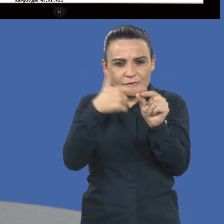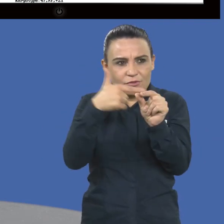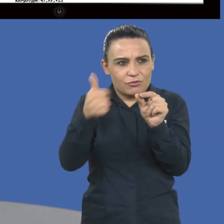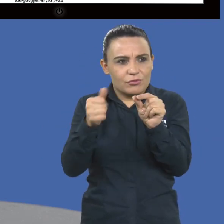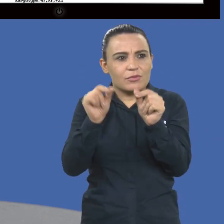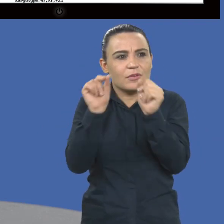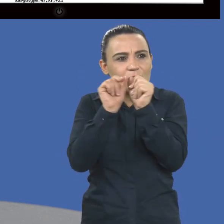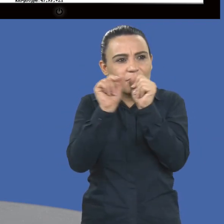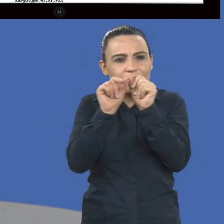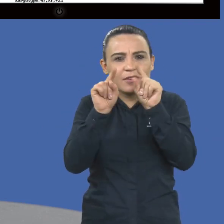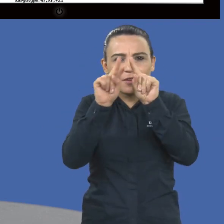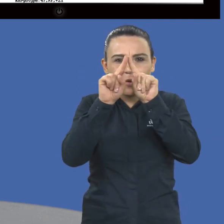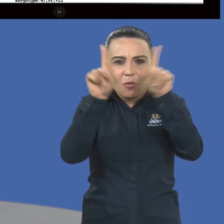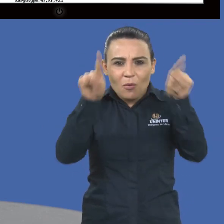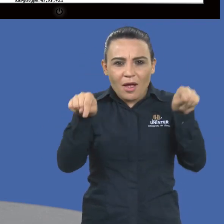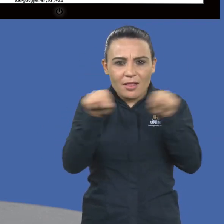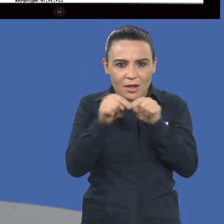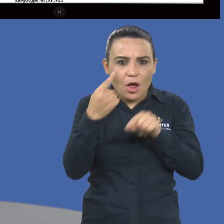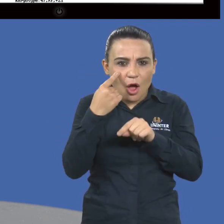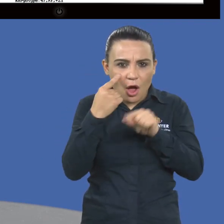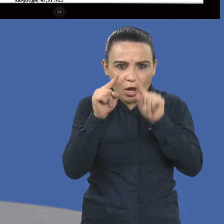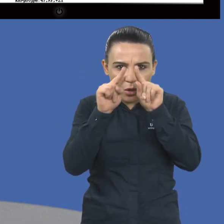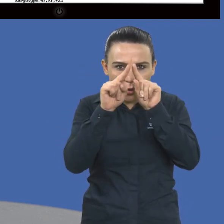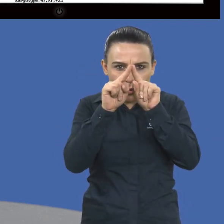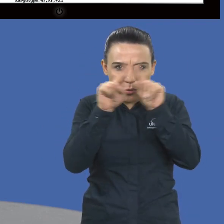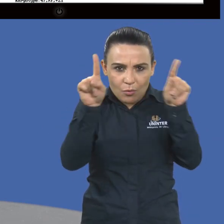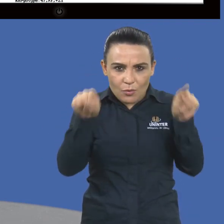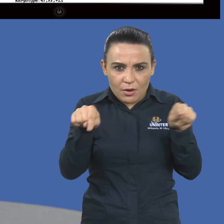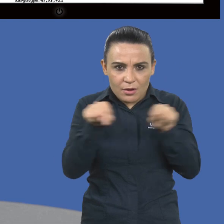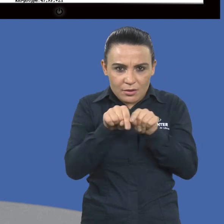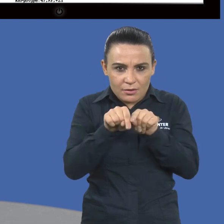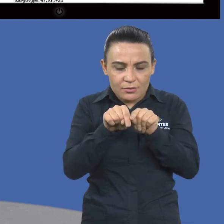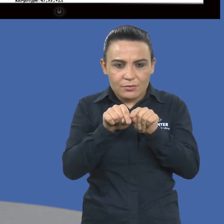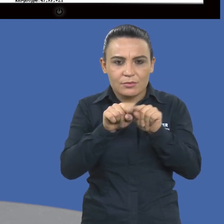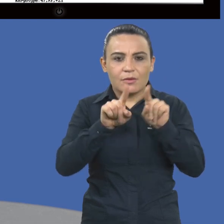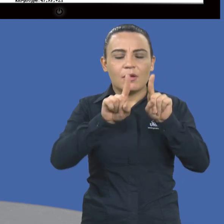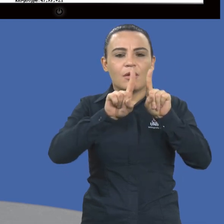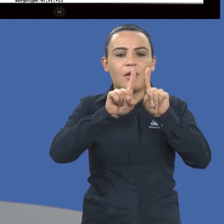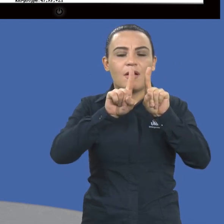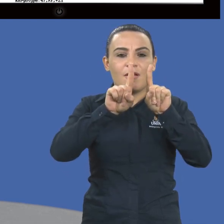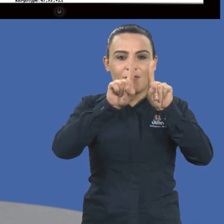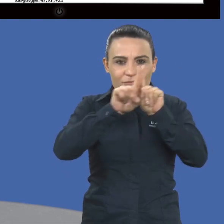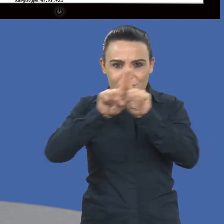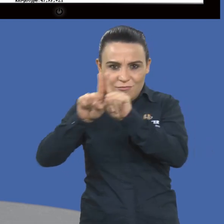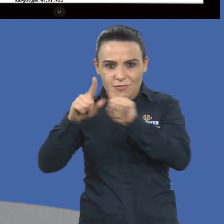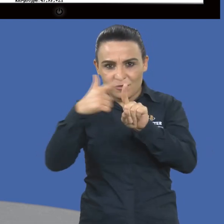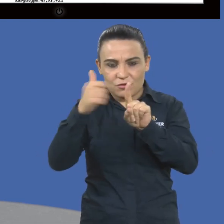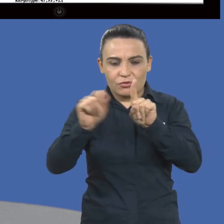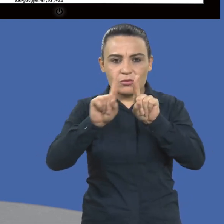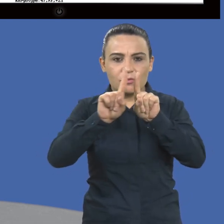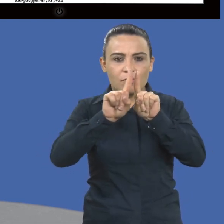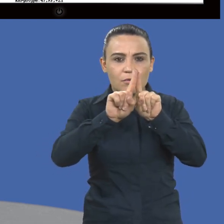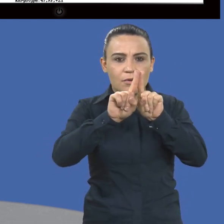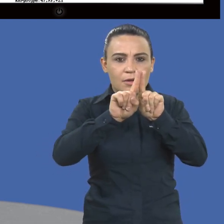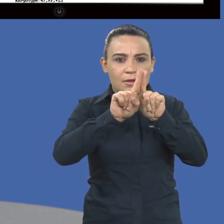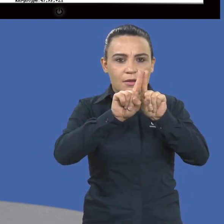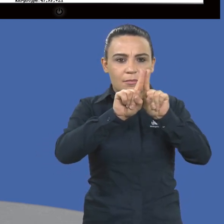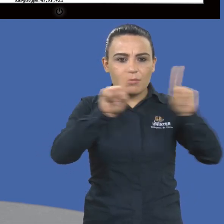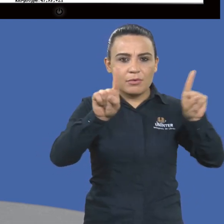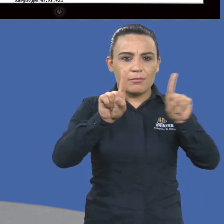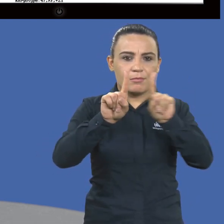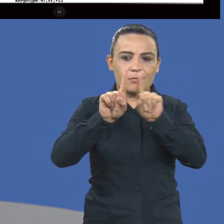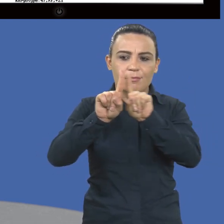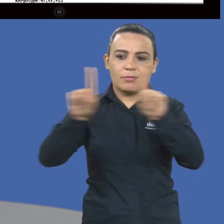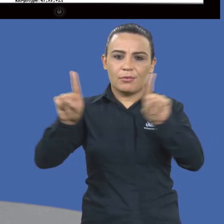fiz um retângulozinho, um quadradinho para chamar a atenção, que os 3 cromossomos 21 estão separadinhos. Isso é